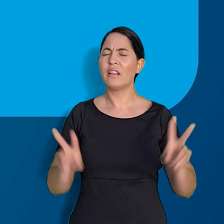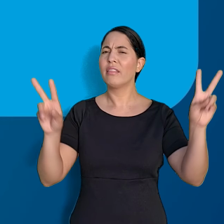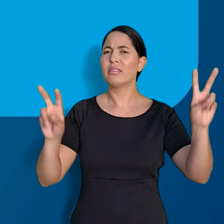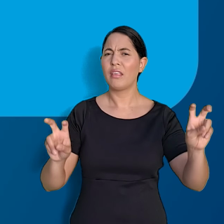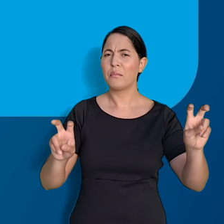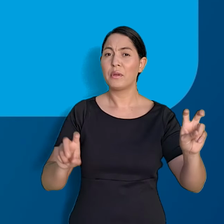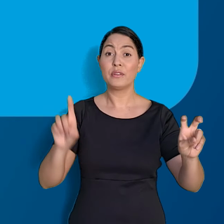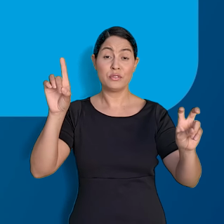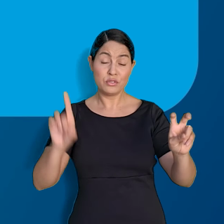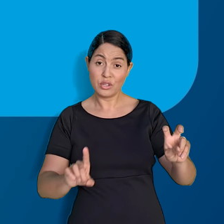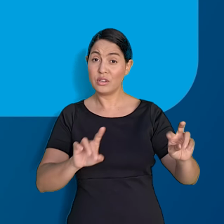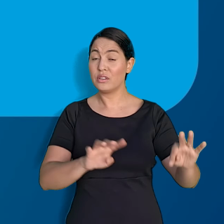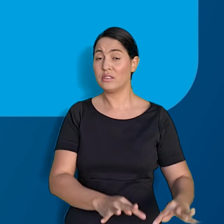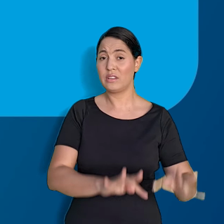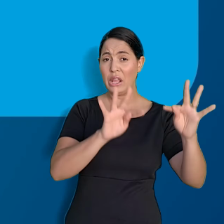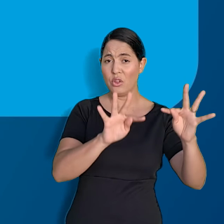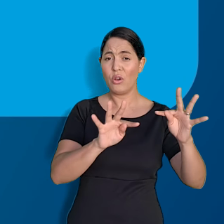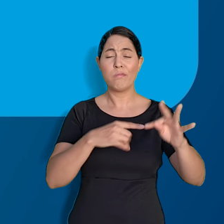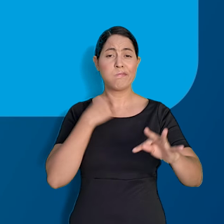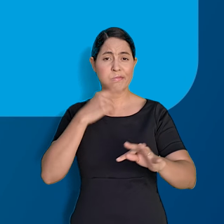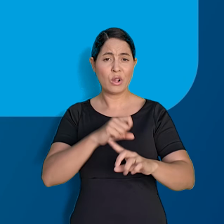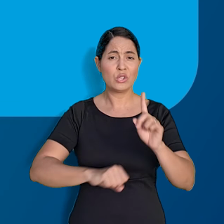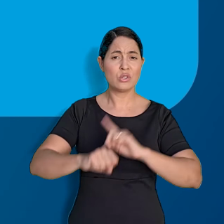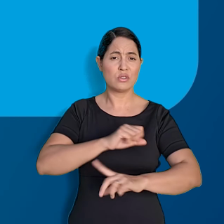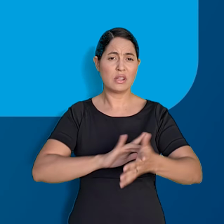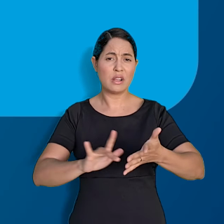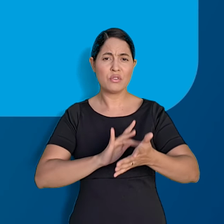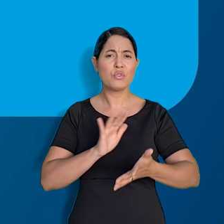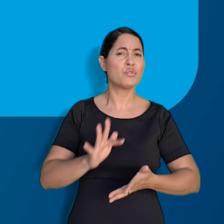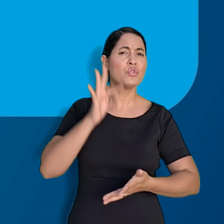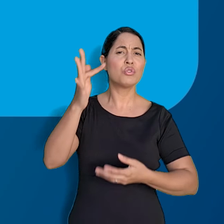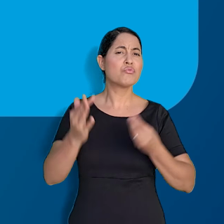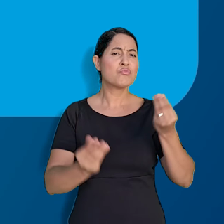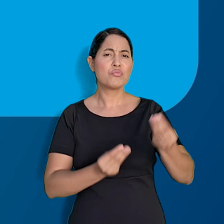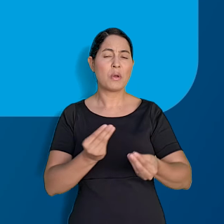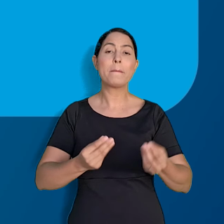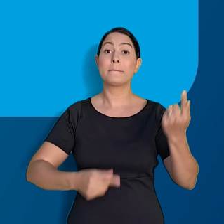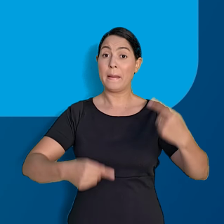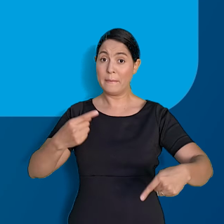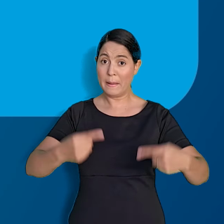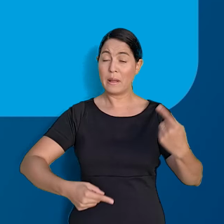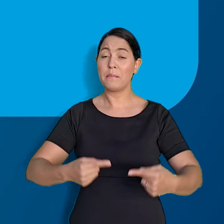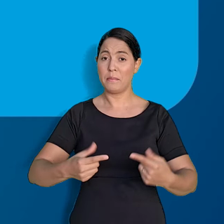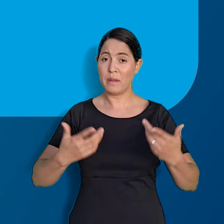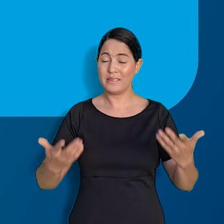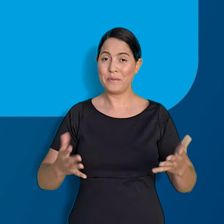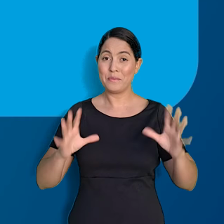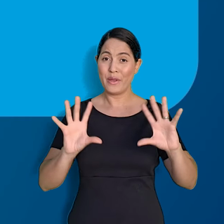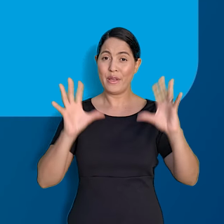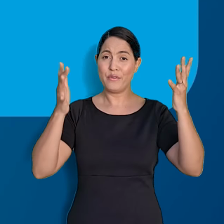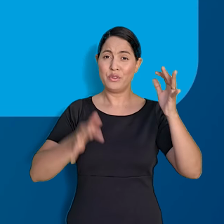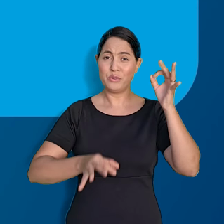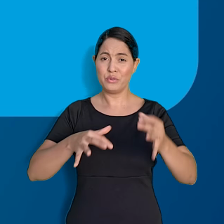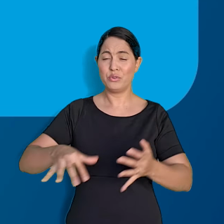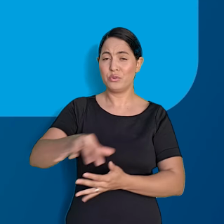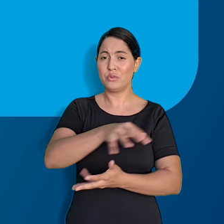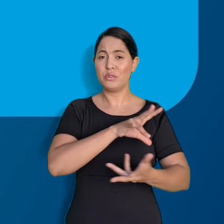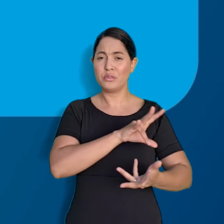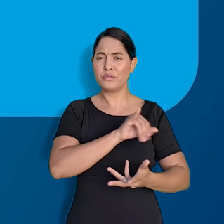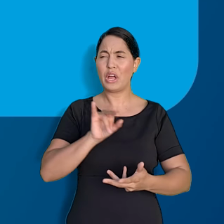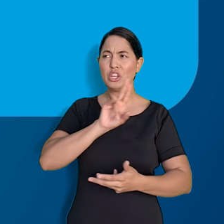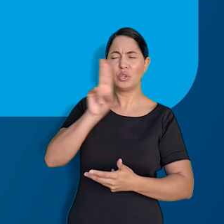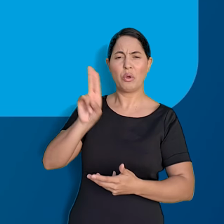e Tecnologia, o futuro da advocacia na sociedade digital, o maior evento jurídico do mundo vai reunir grandes nomes da